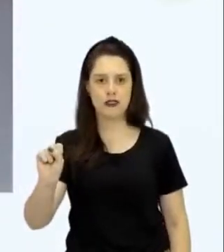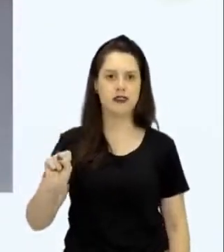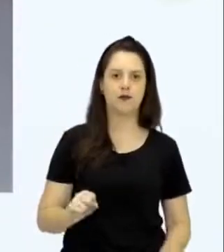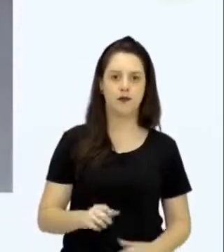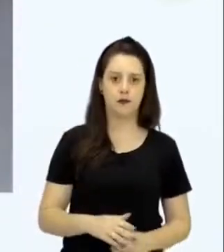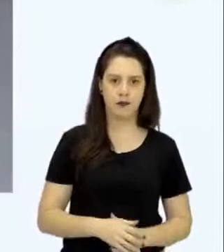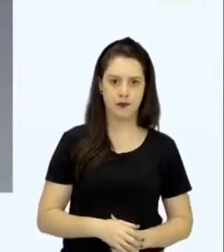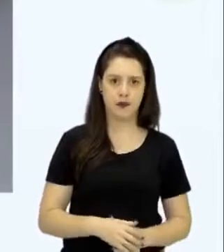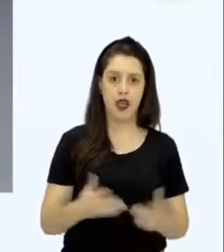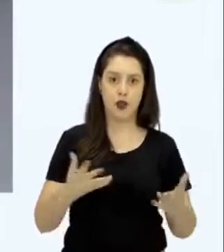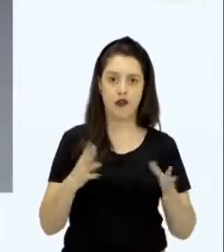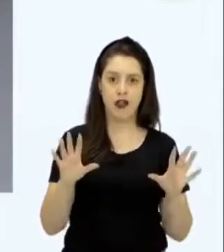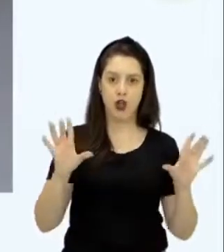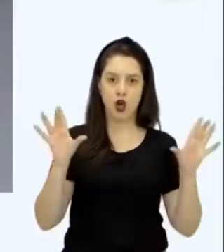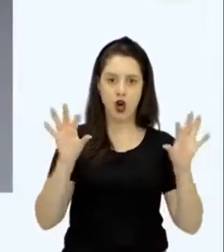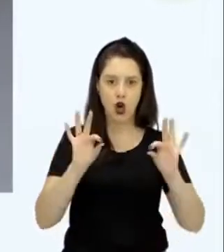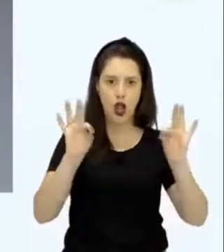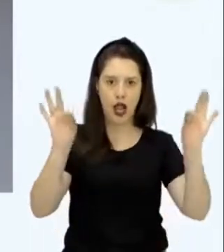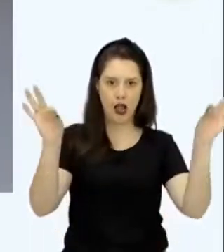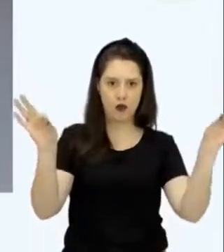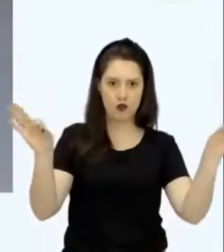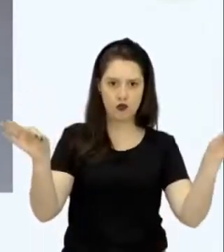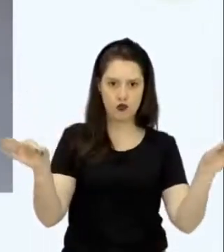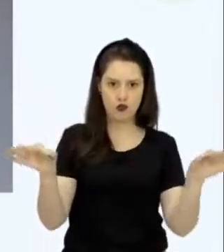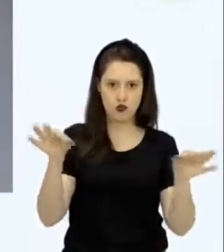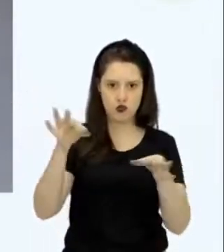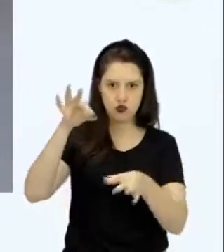Nós vamos colocar aqui